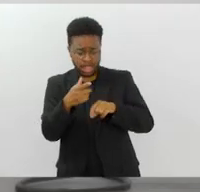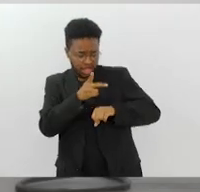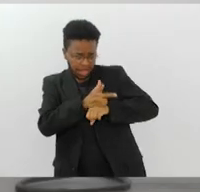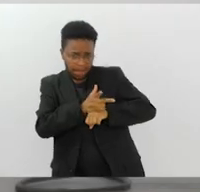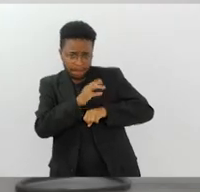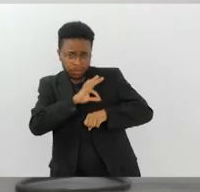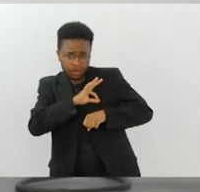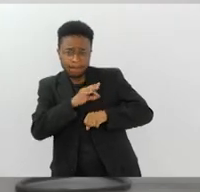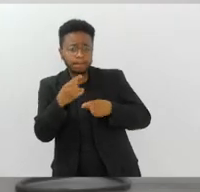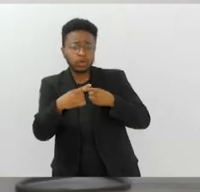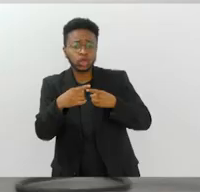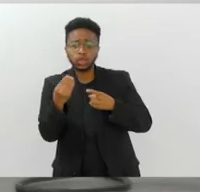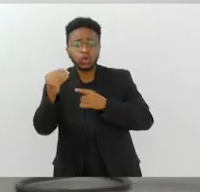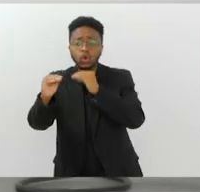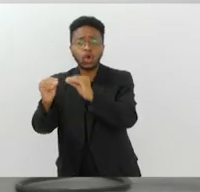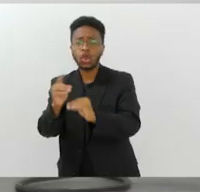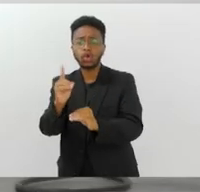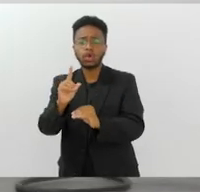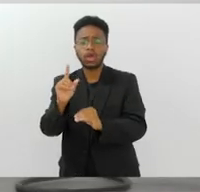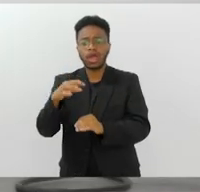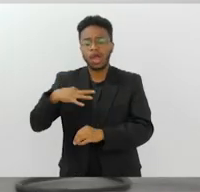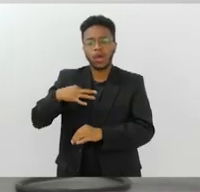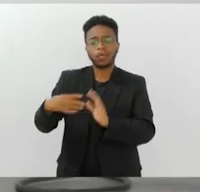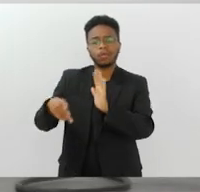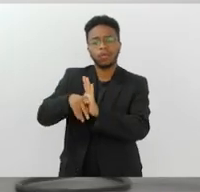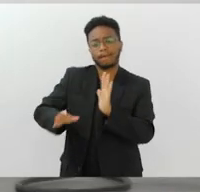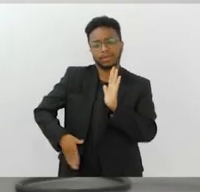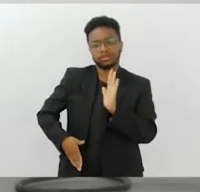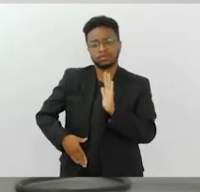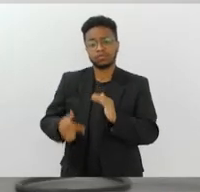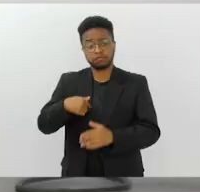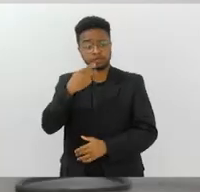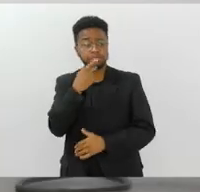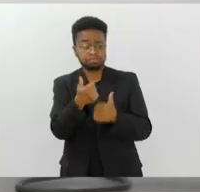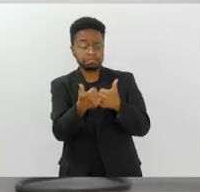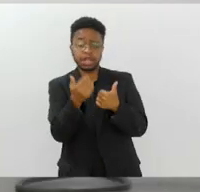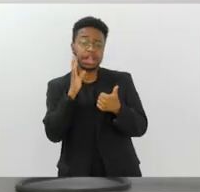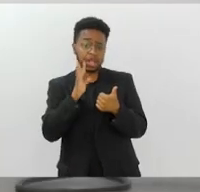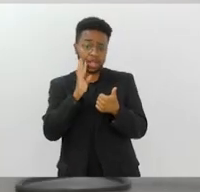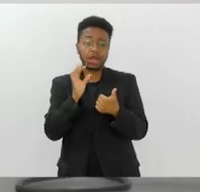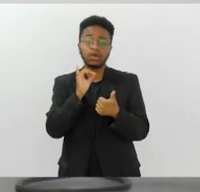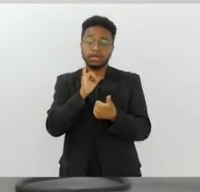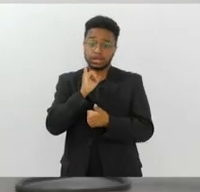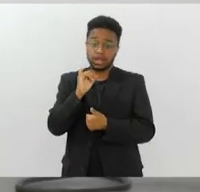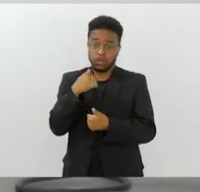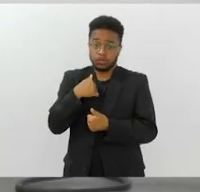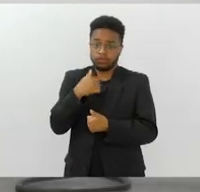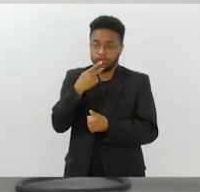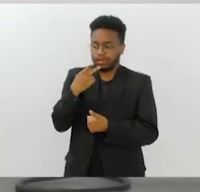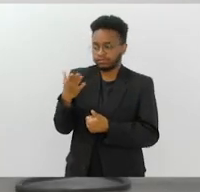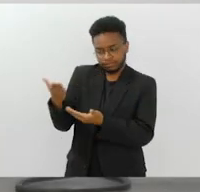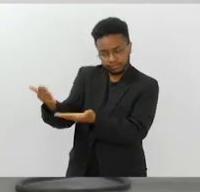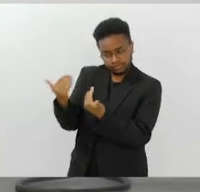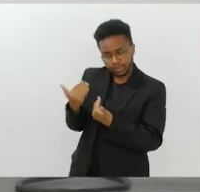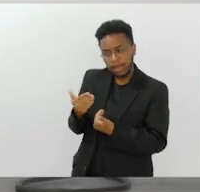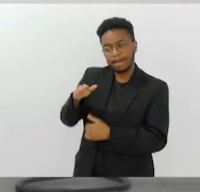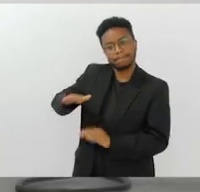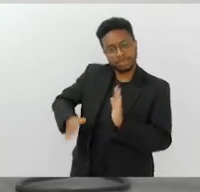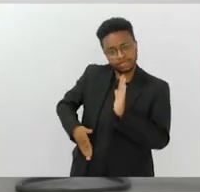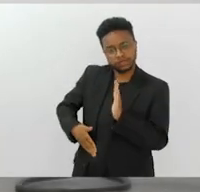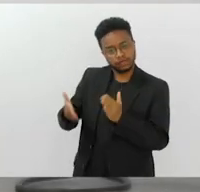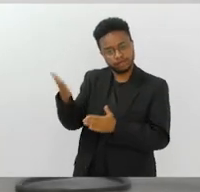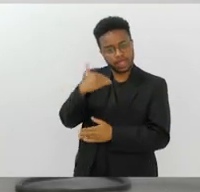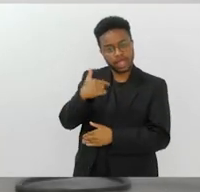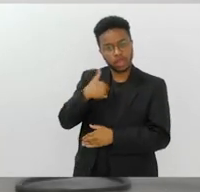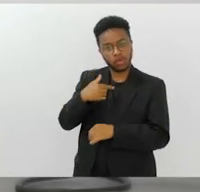P Por que você não põe câmara no uniforme do bandido Fi bacana senhor bandido o Senhor venha para cá eu votar uma câmara no seu